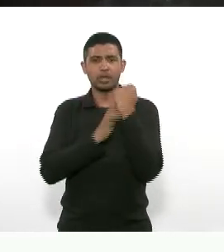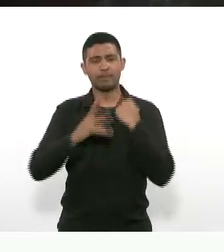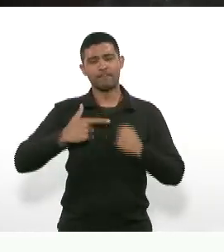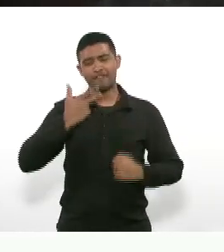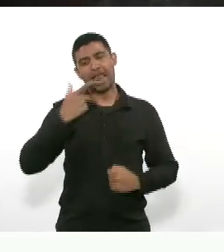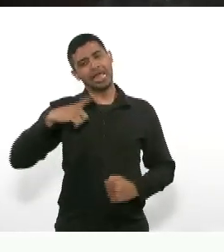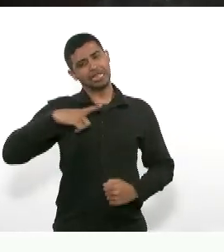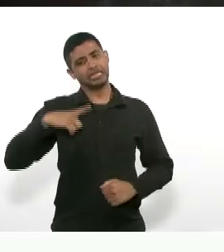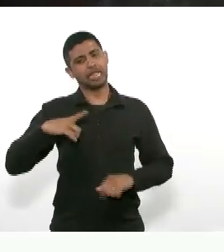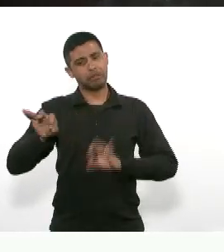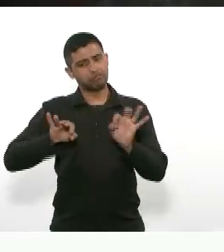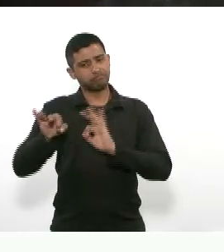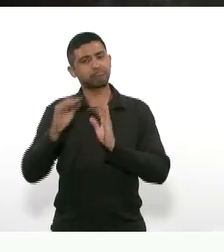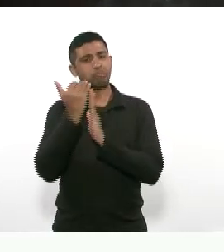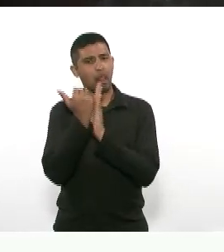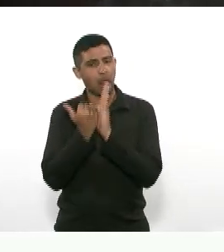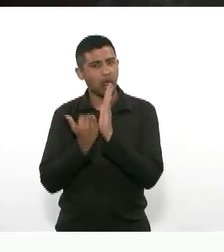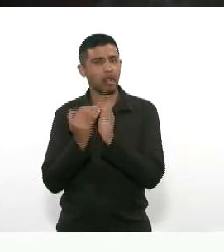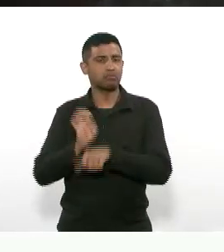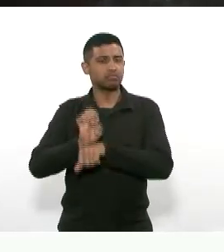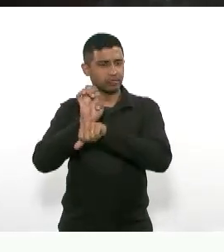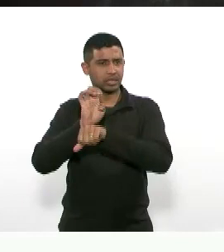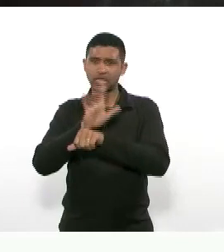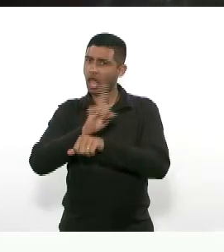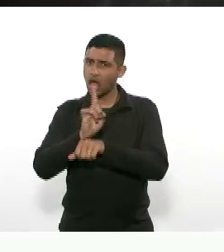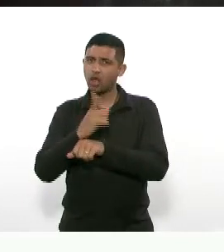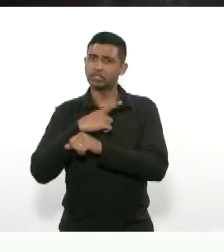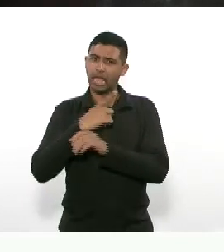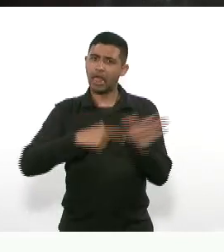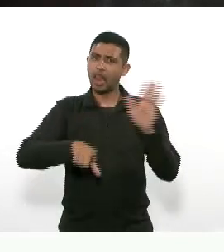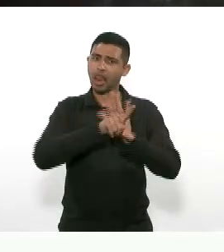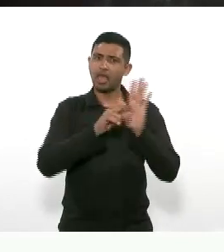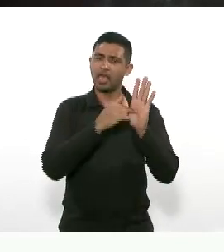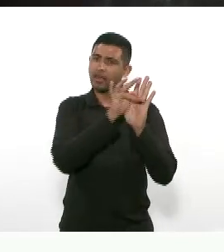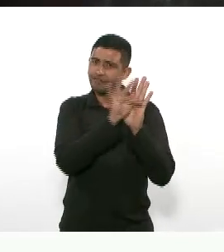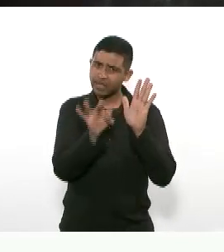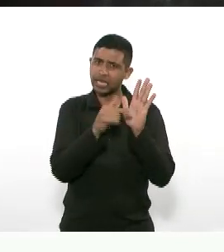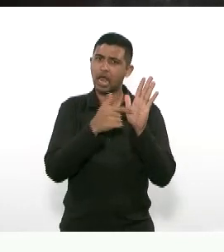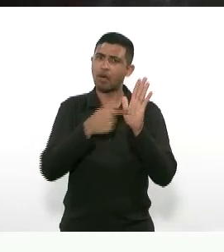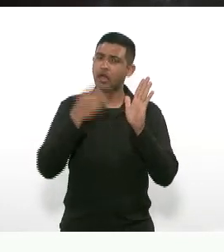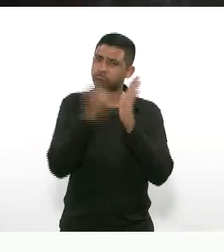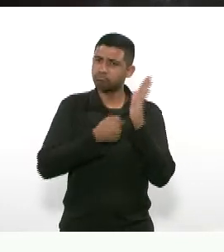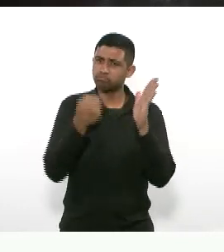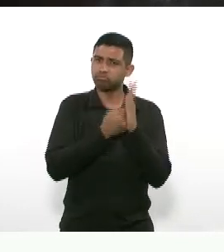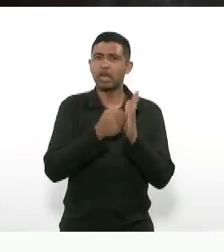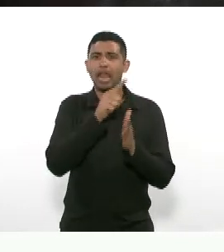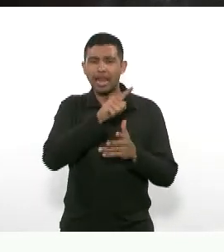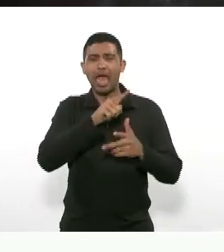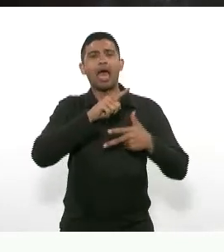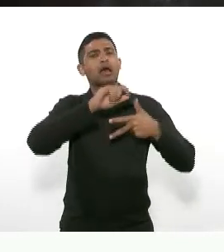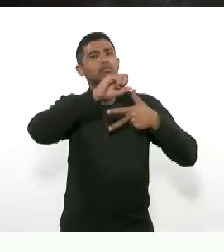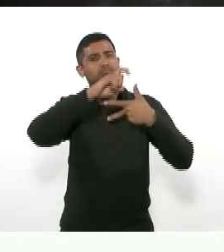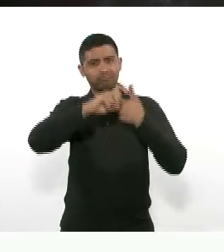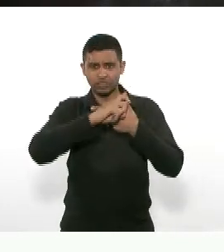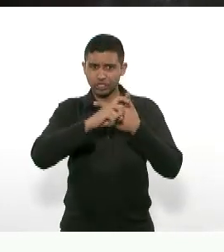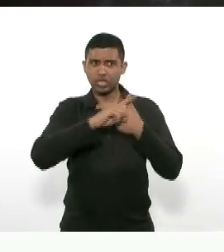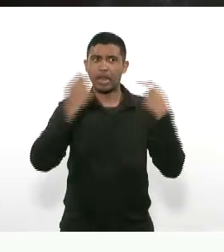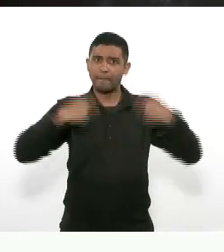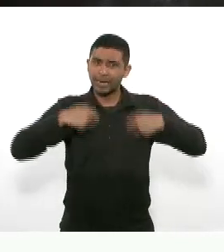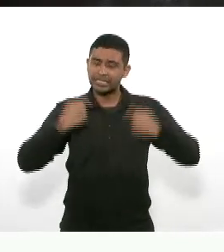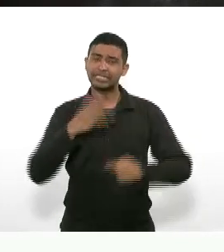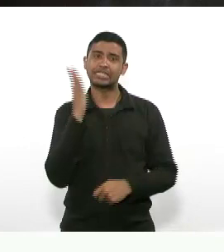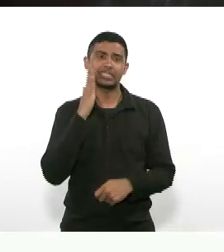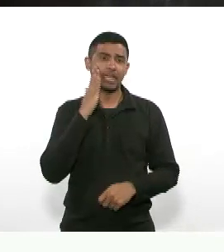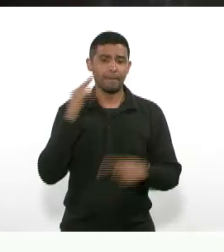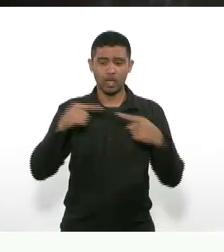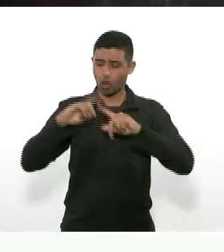mas porque sim determina a lei federal, é preciso que o Poder Executivo entenda que esse ato normativo é de iniciativa